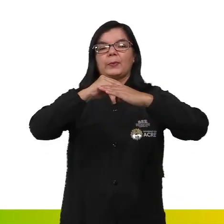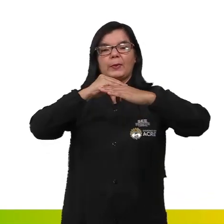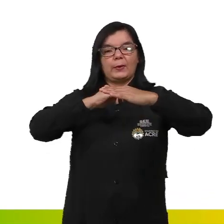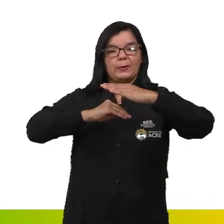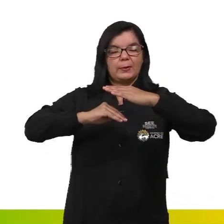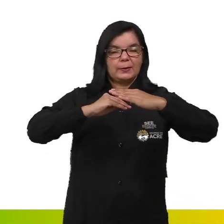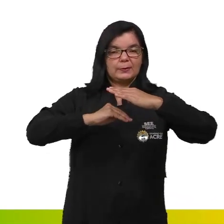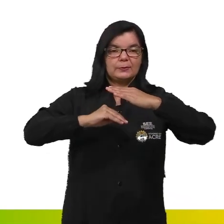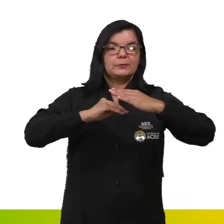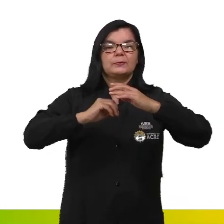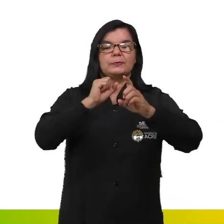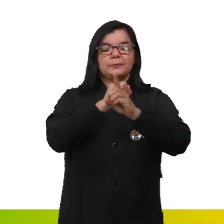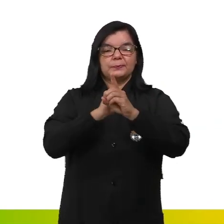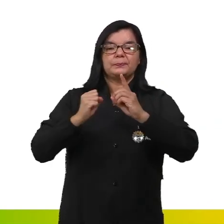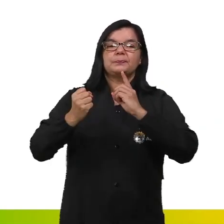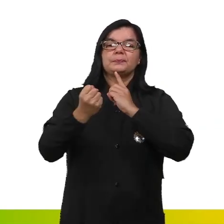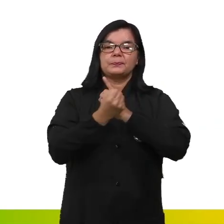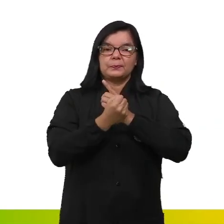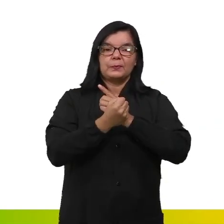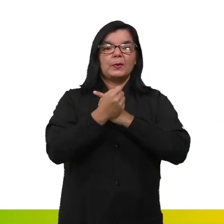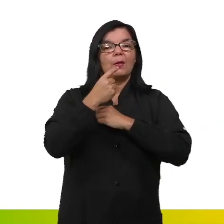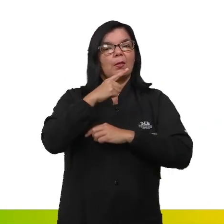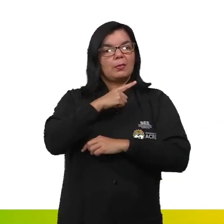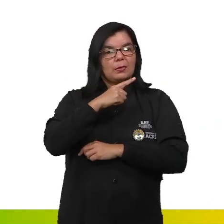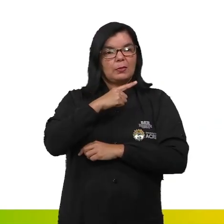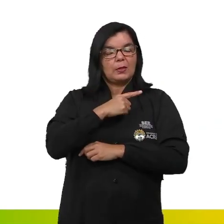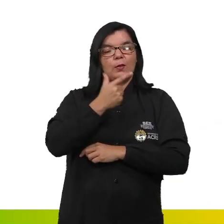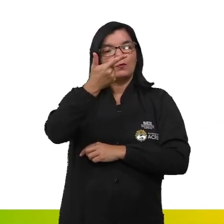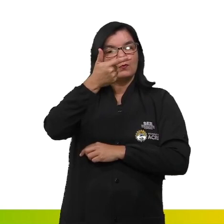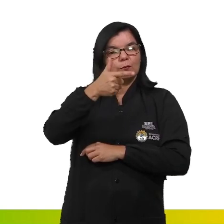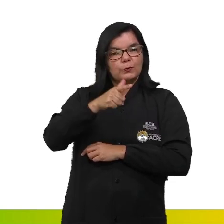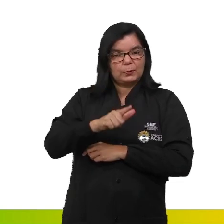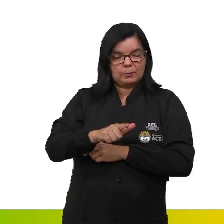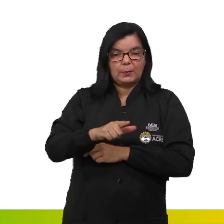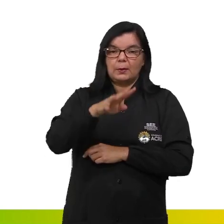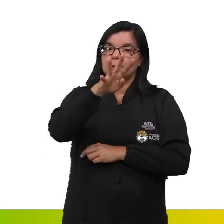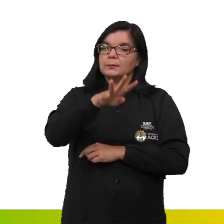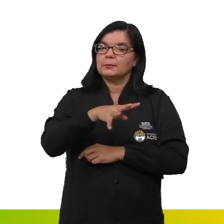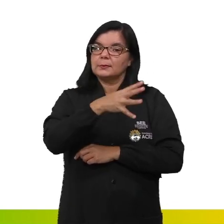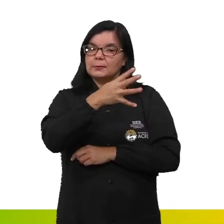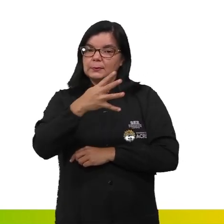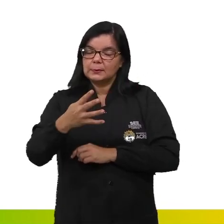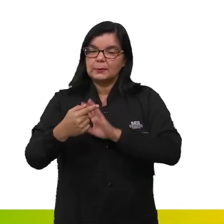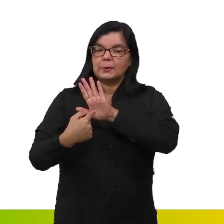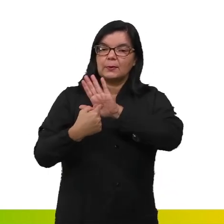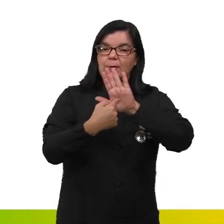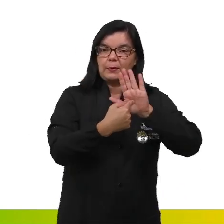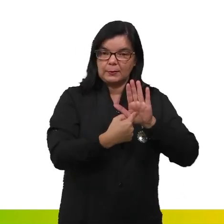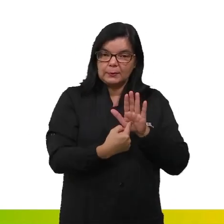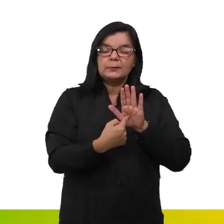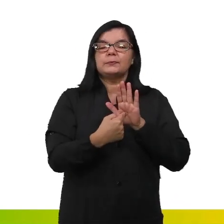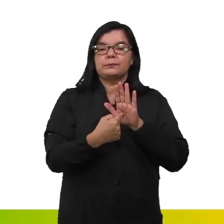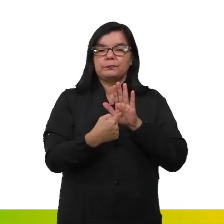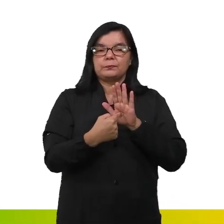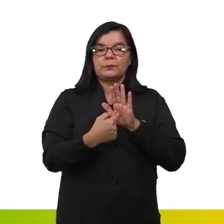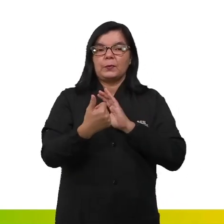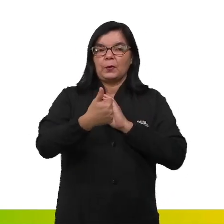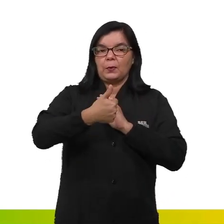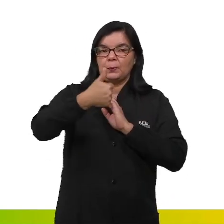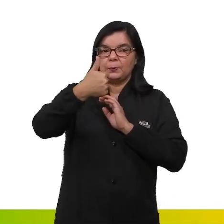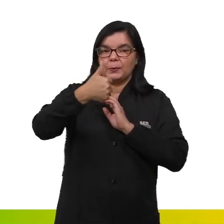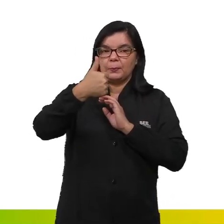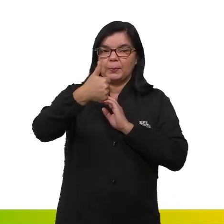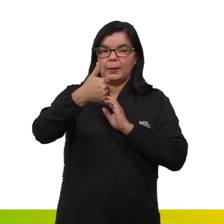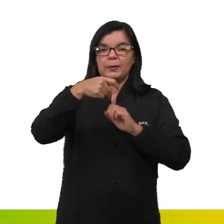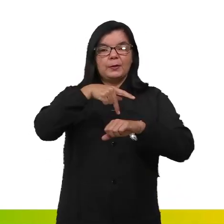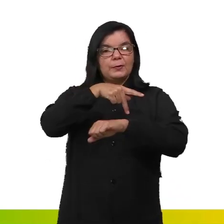a desigualdade social. A gente tem novamente uma tabela que apresenta o ranking, apresenta